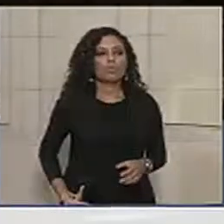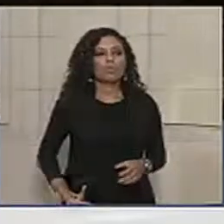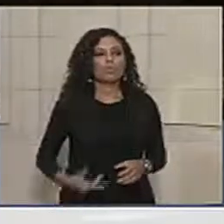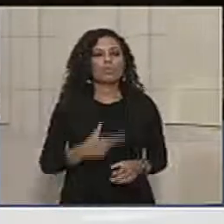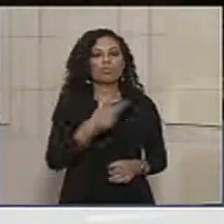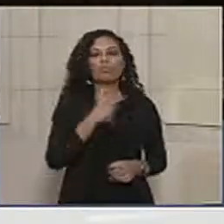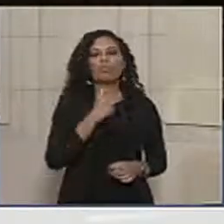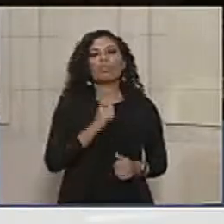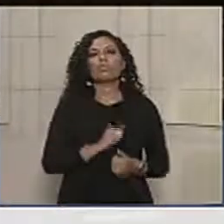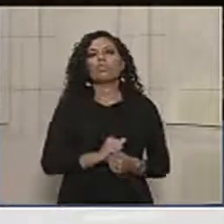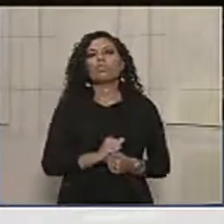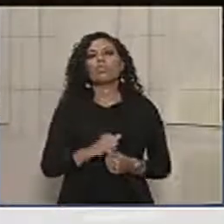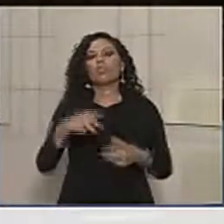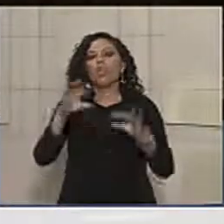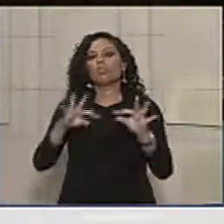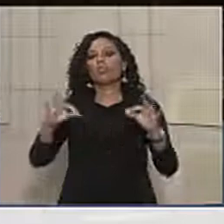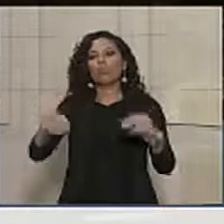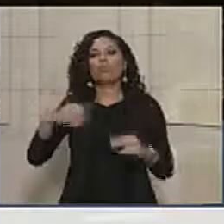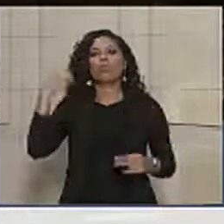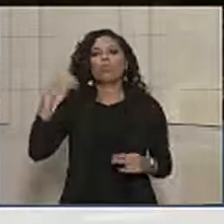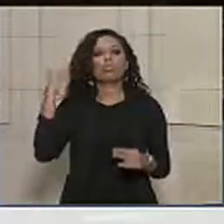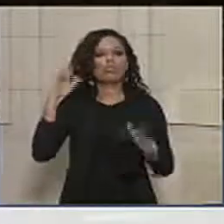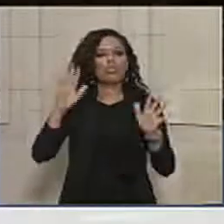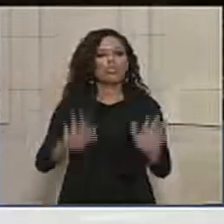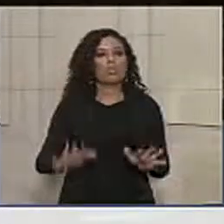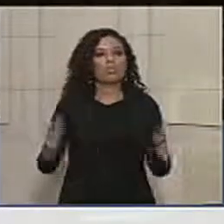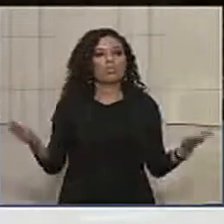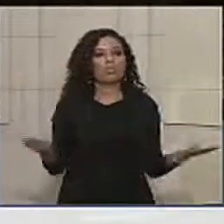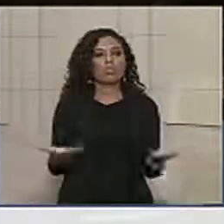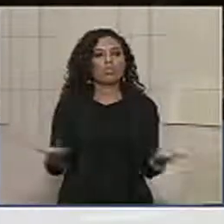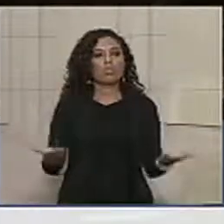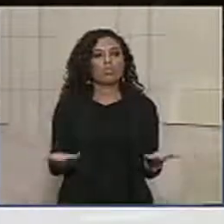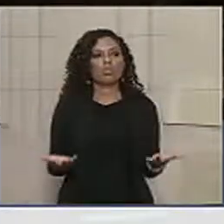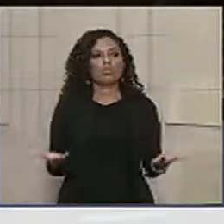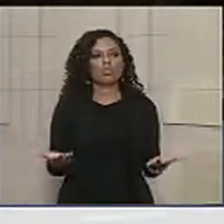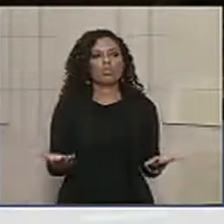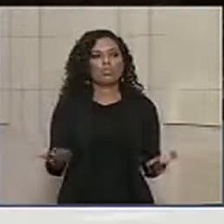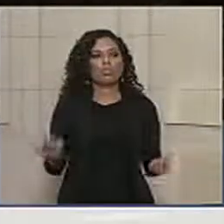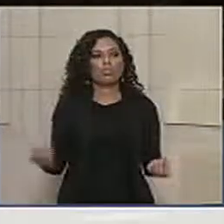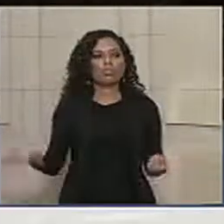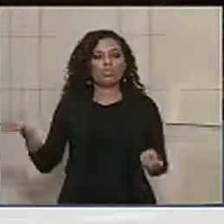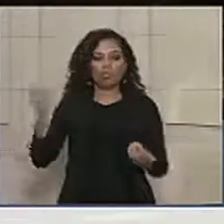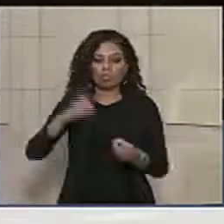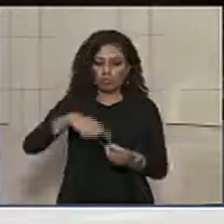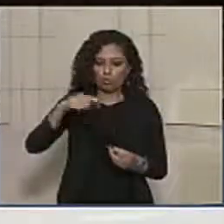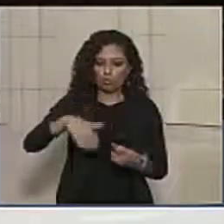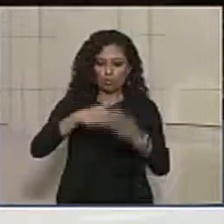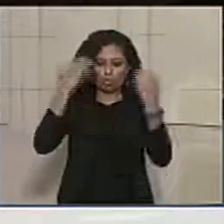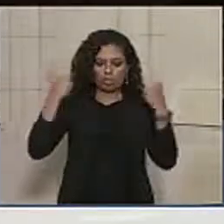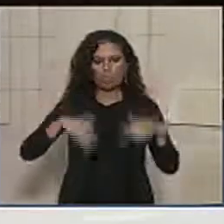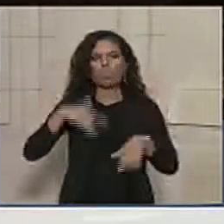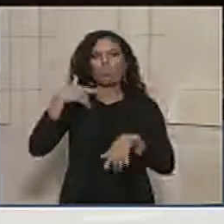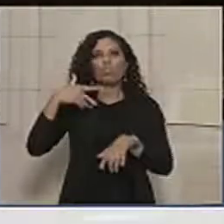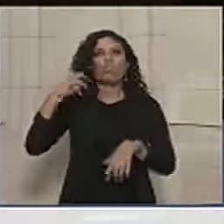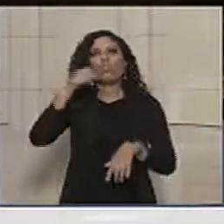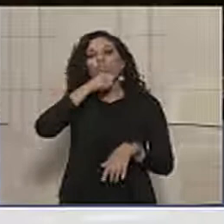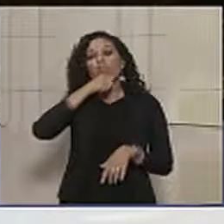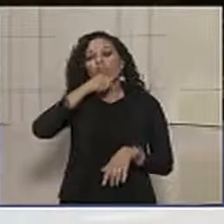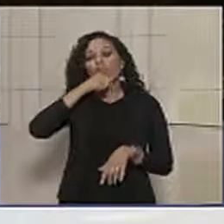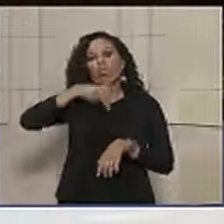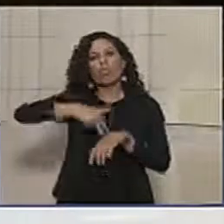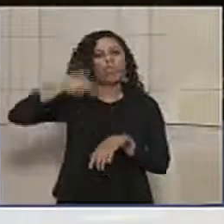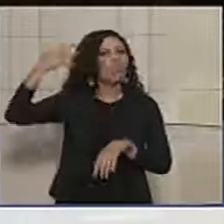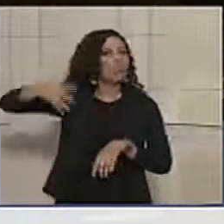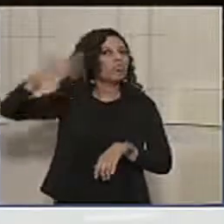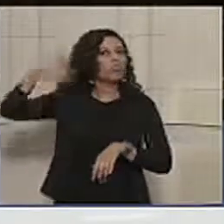Senhora Presidente, demais colegas presentes, voltou a essa casa o velho discurso para